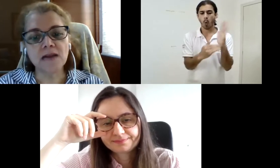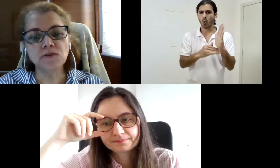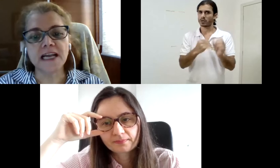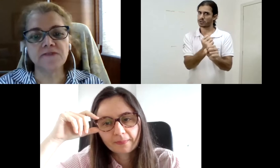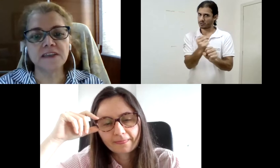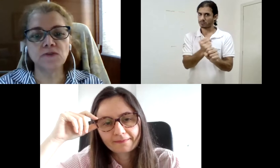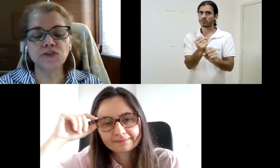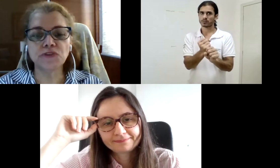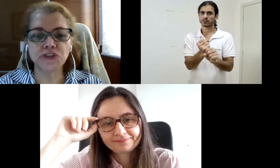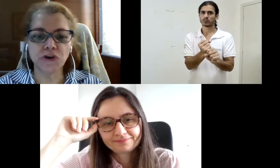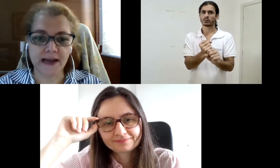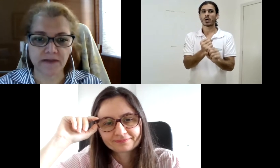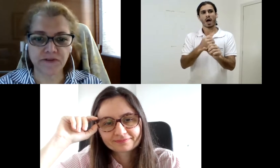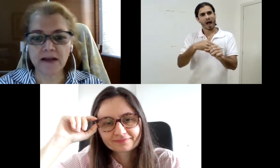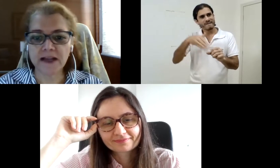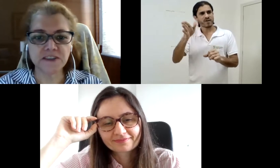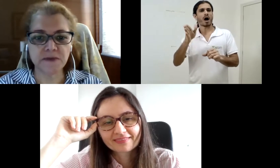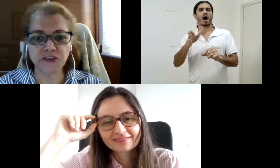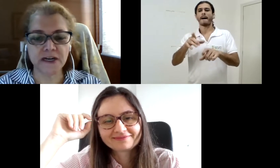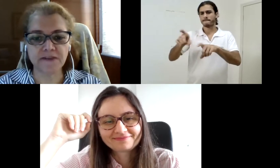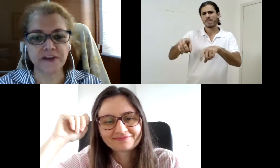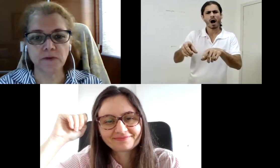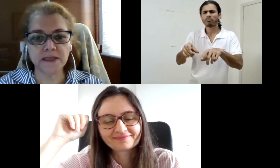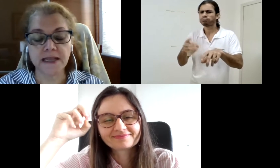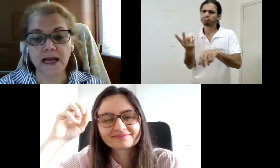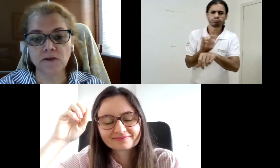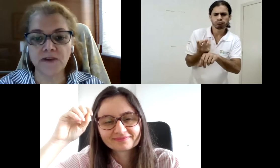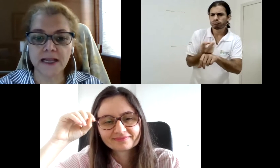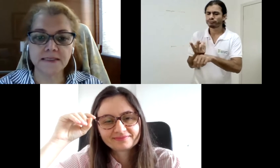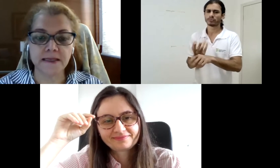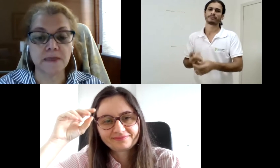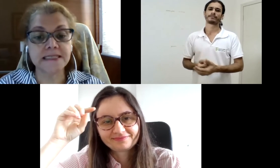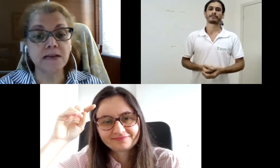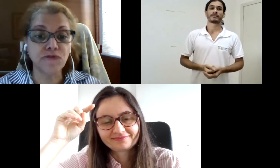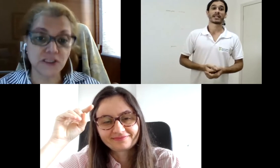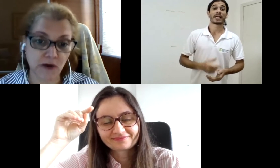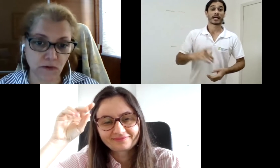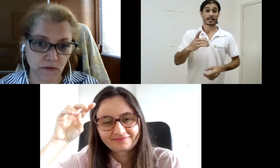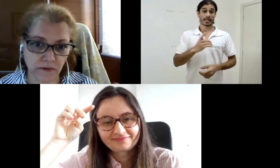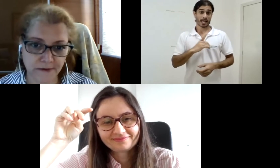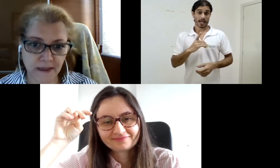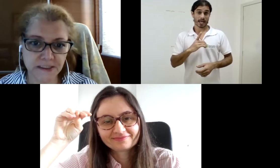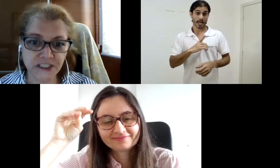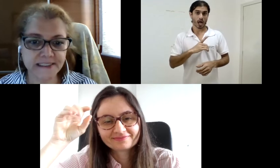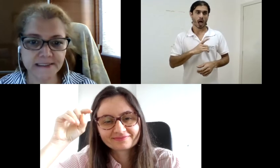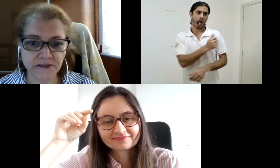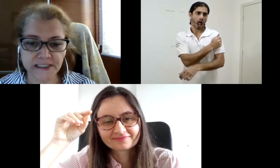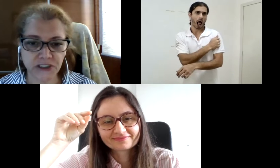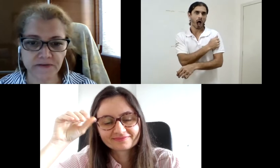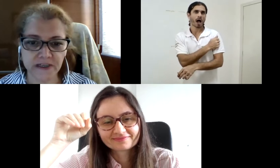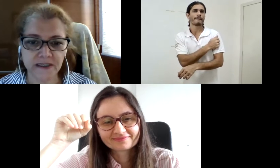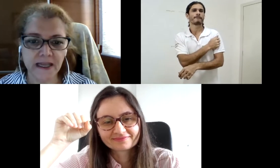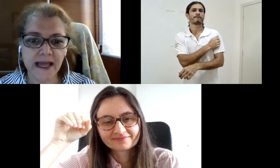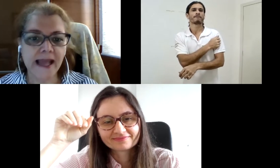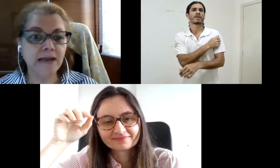como os alunos querem fazer um estudo etnográfico. Ah, quero fazer uma etnografia no mestrado. Eu falei assim, mas se ele não foi seu aluno de iniciação